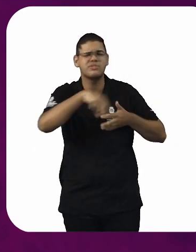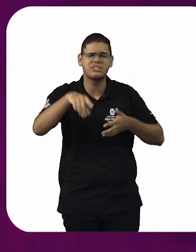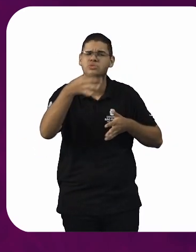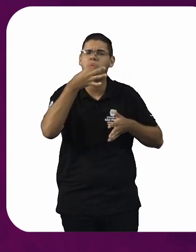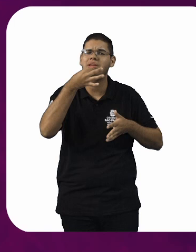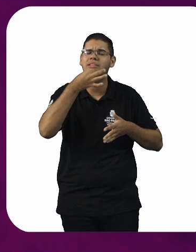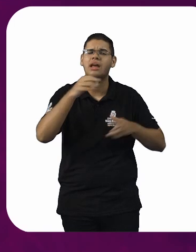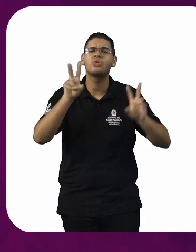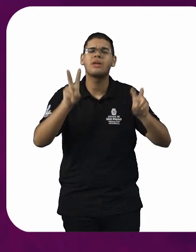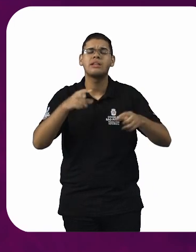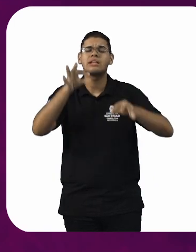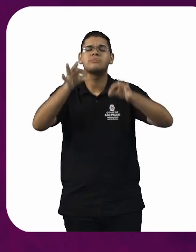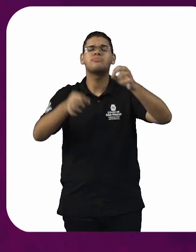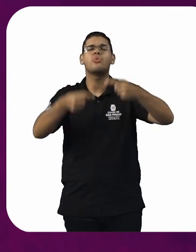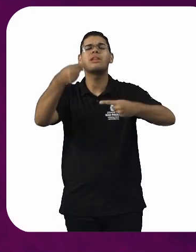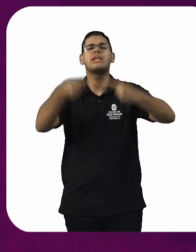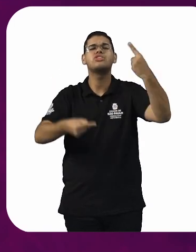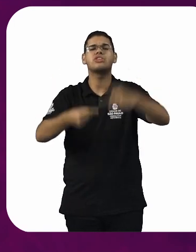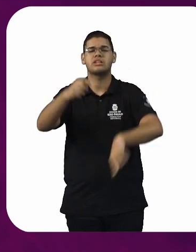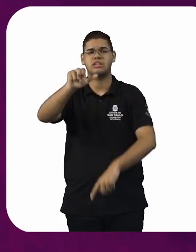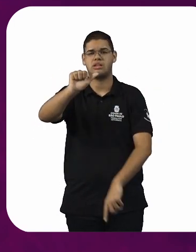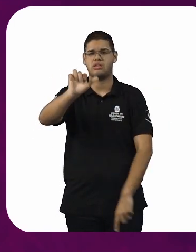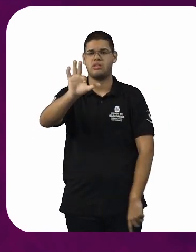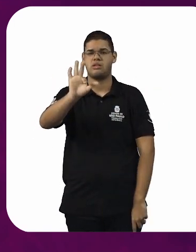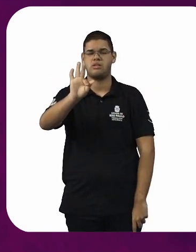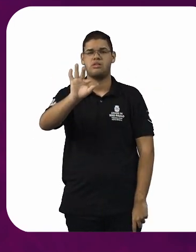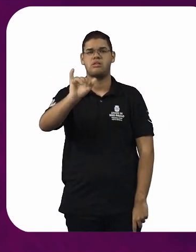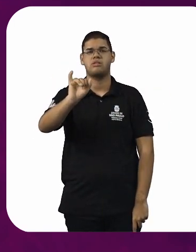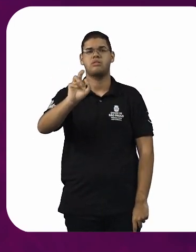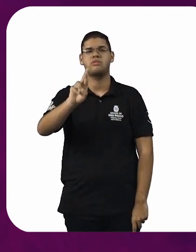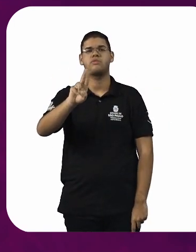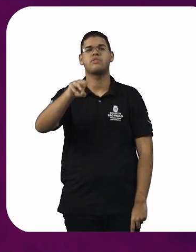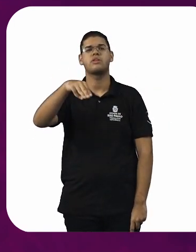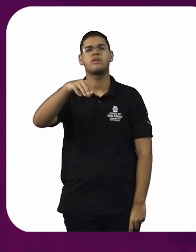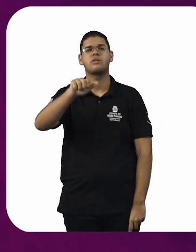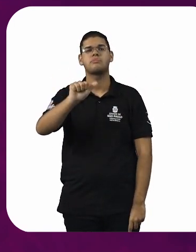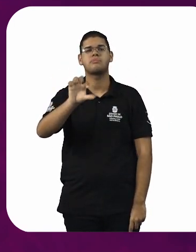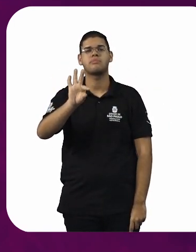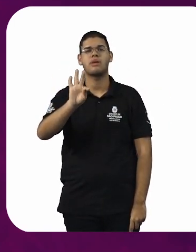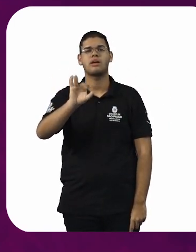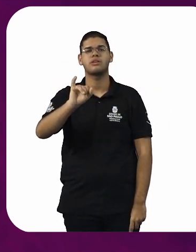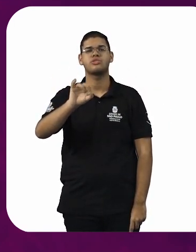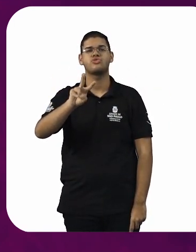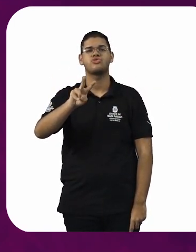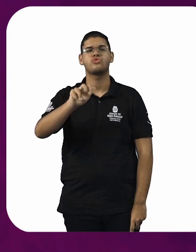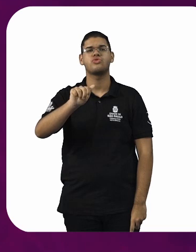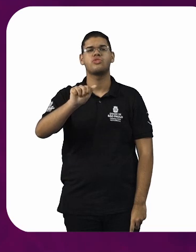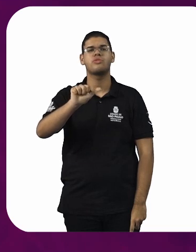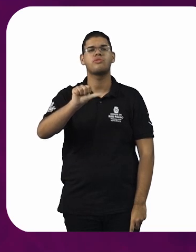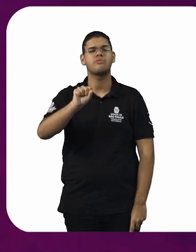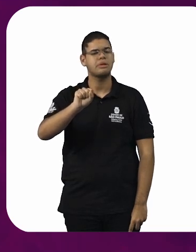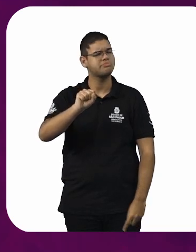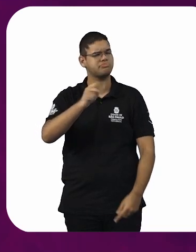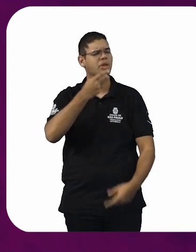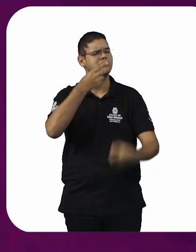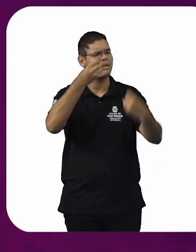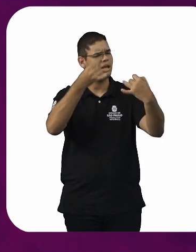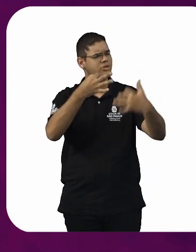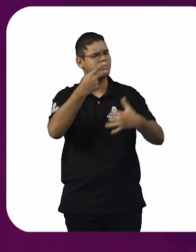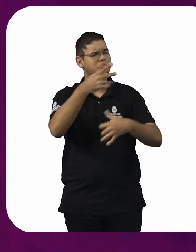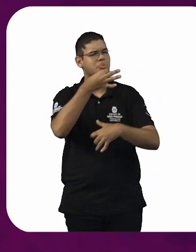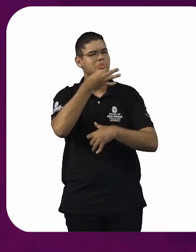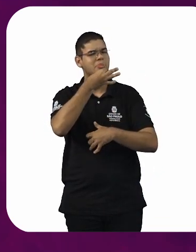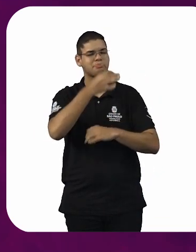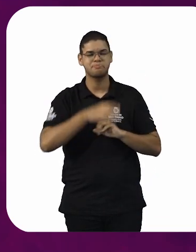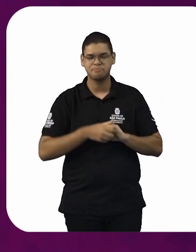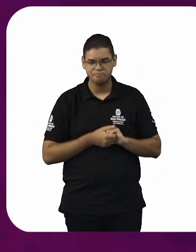políticas afirmativas por essa questão que sempre se coloca, que é a reparação histórica. Rosana Rufino.